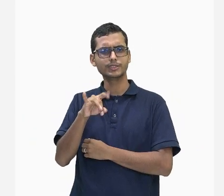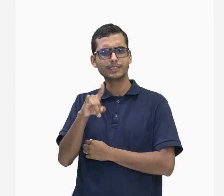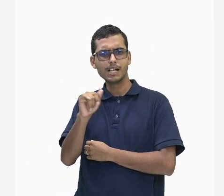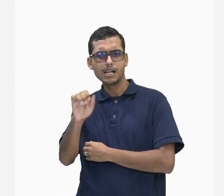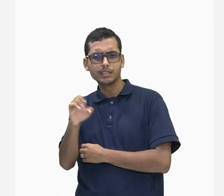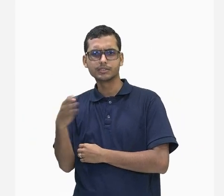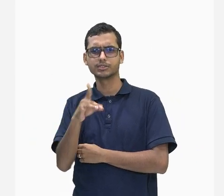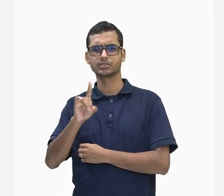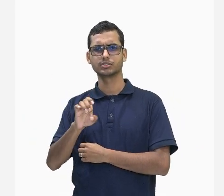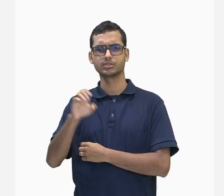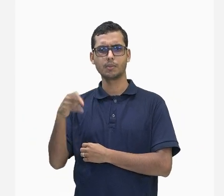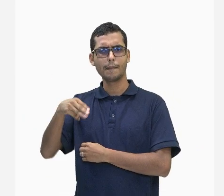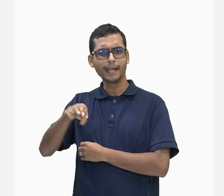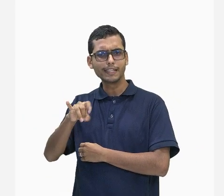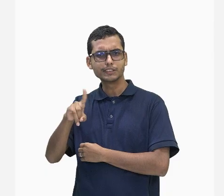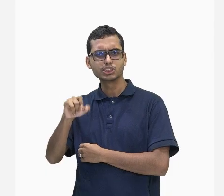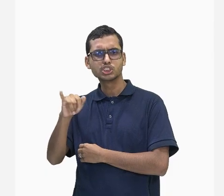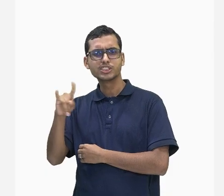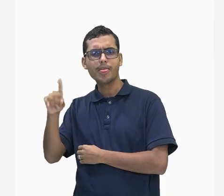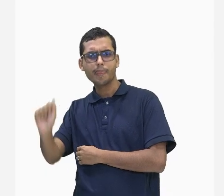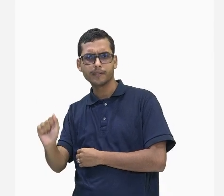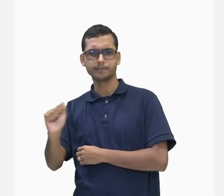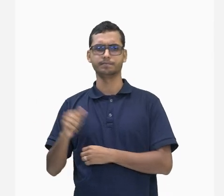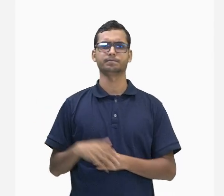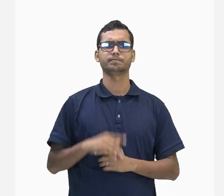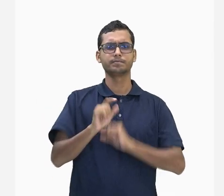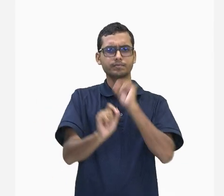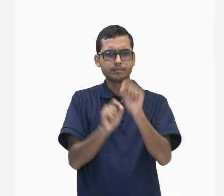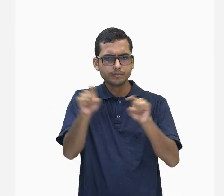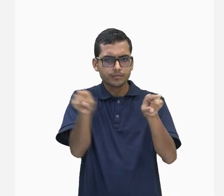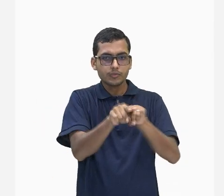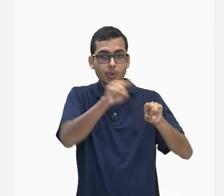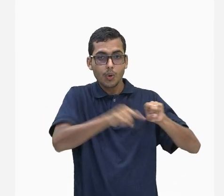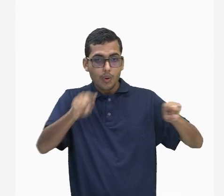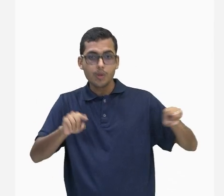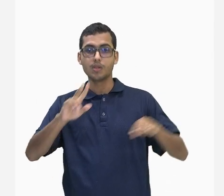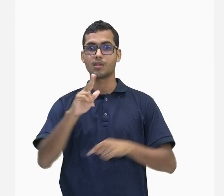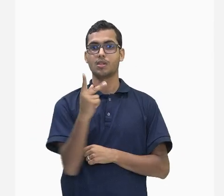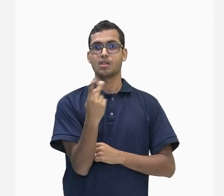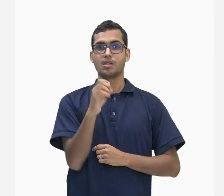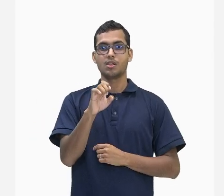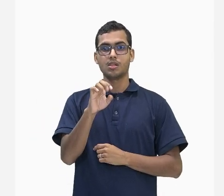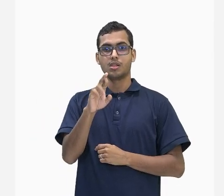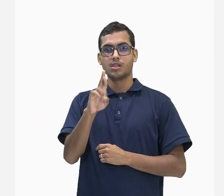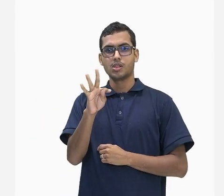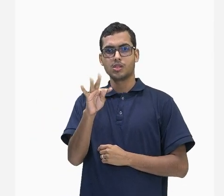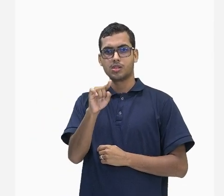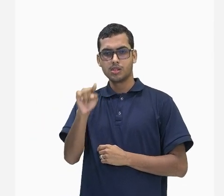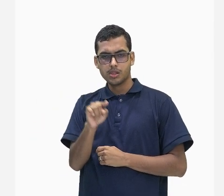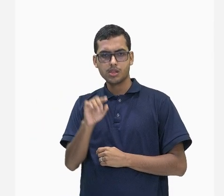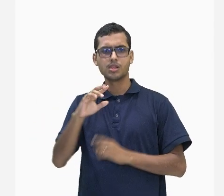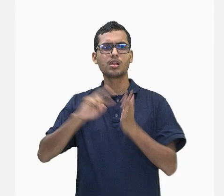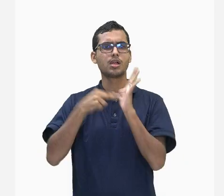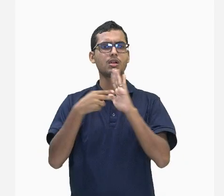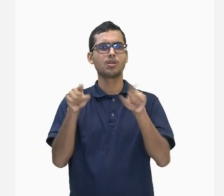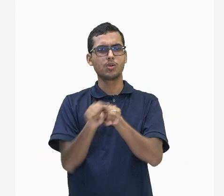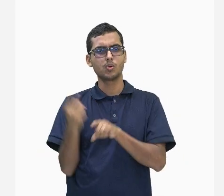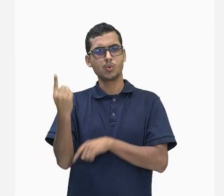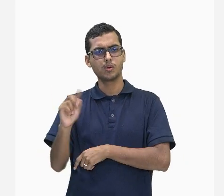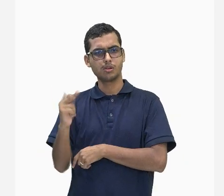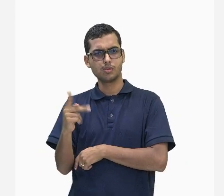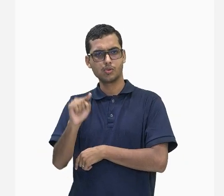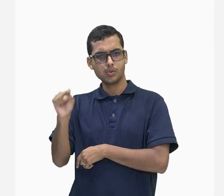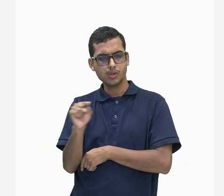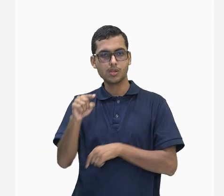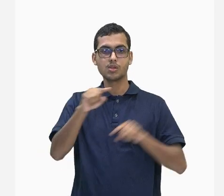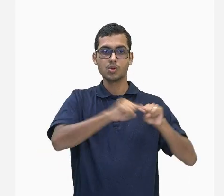quantidade de ondas que passam dentro de um determinado tempo. Então, 1 Hz, ou seja, equivale a uma onda por segundo. Já o